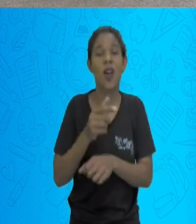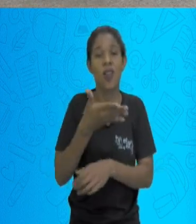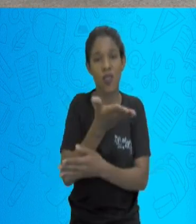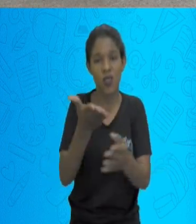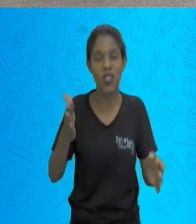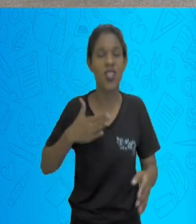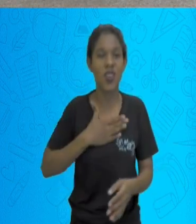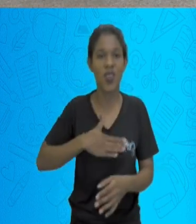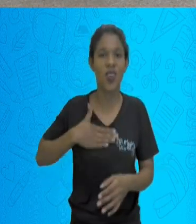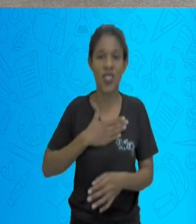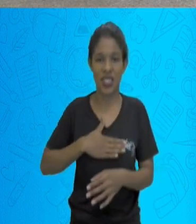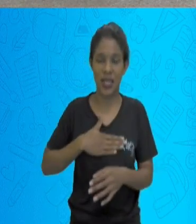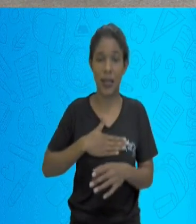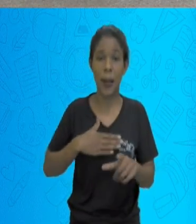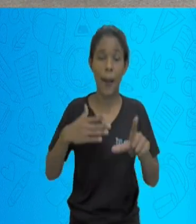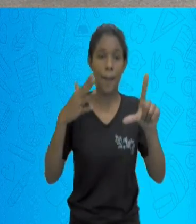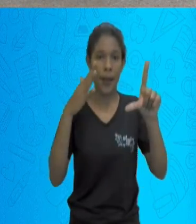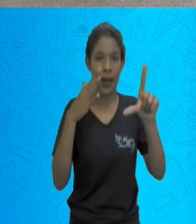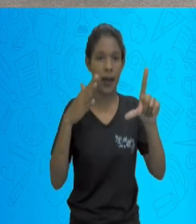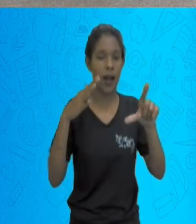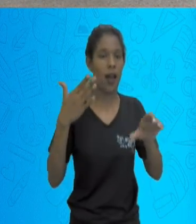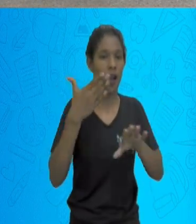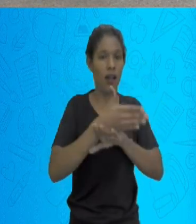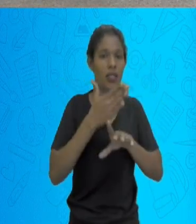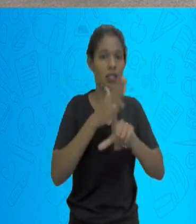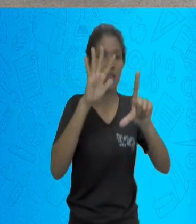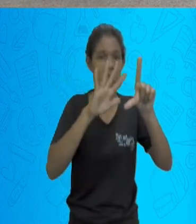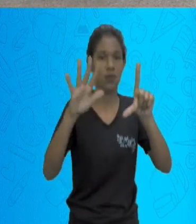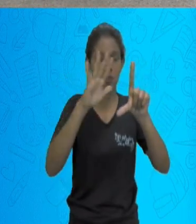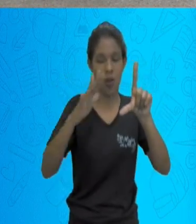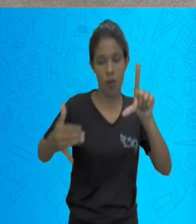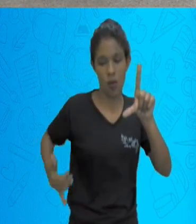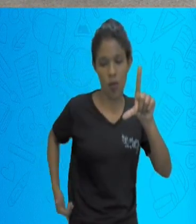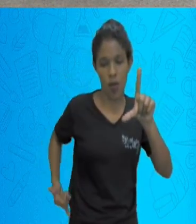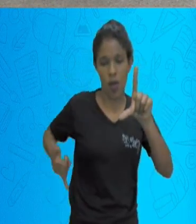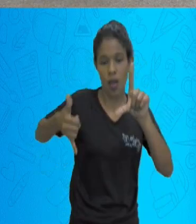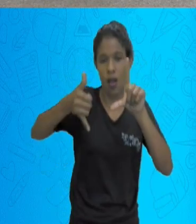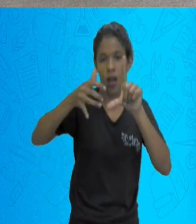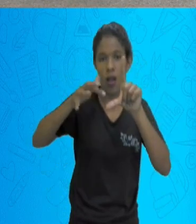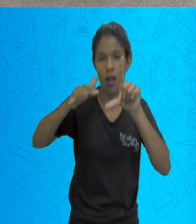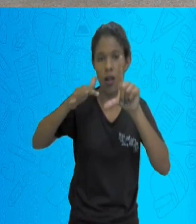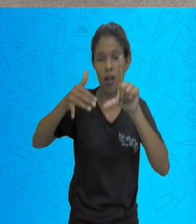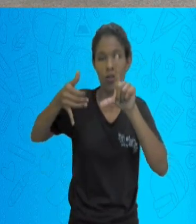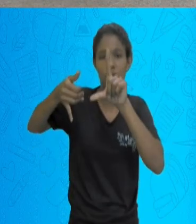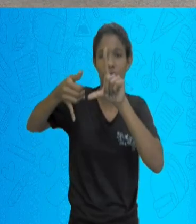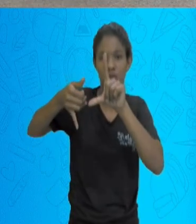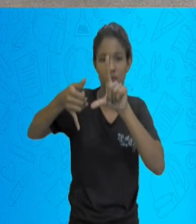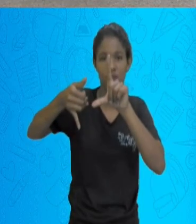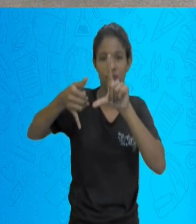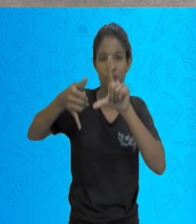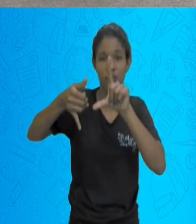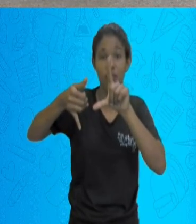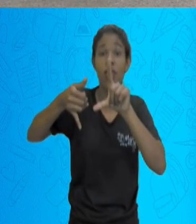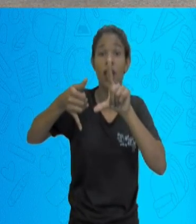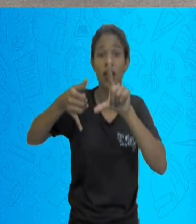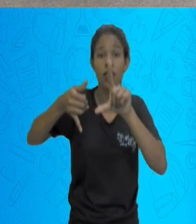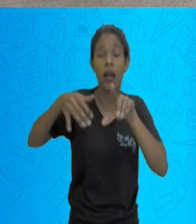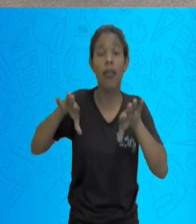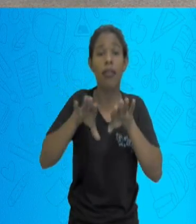plataforma SMED GV, basta apontar a câmera do seu celular para a imagem que aparece no canto da tela.